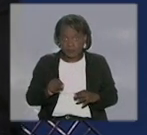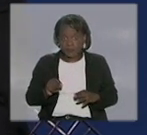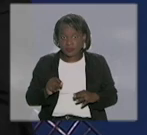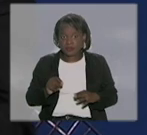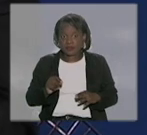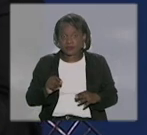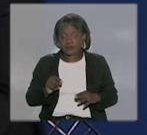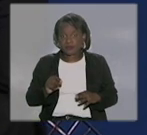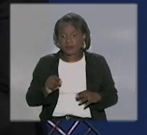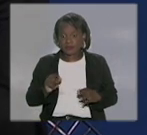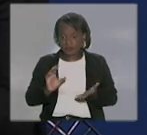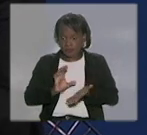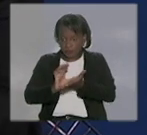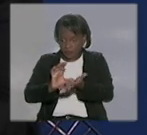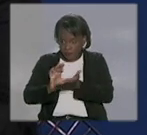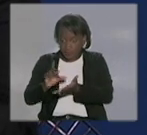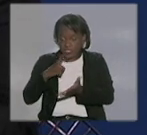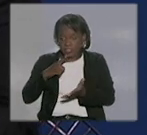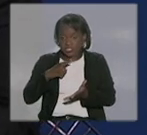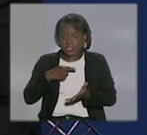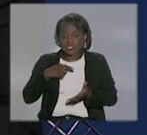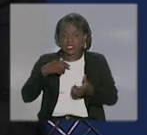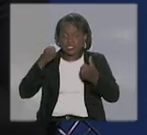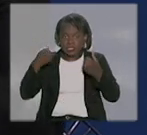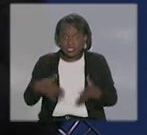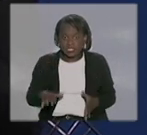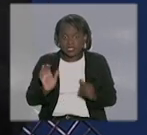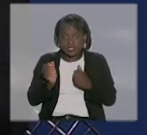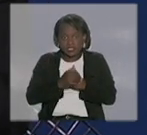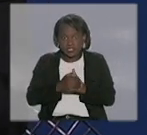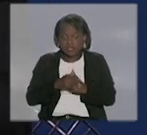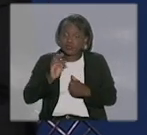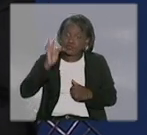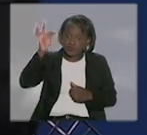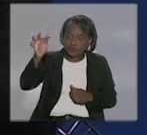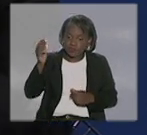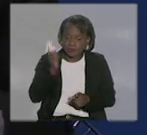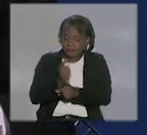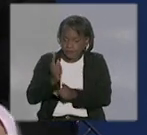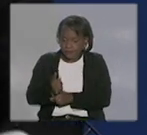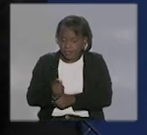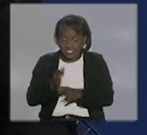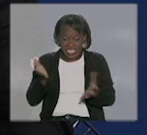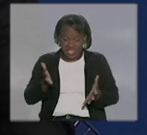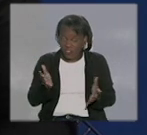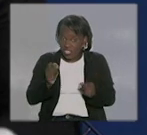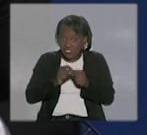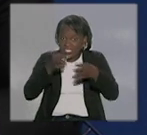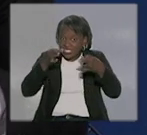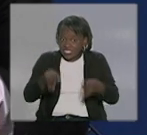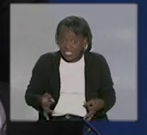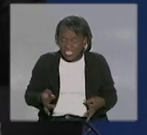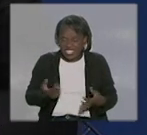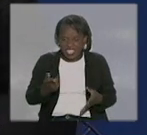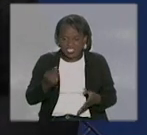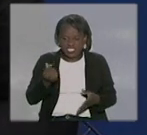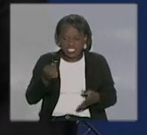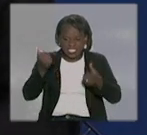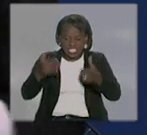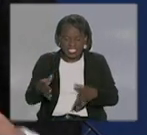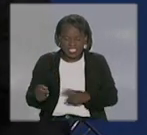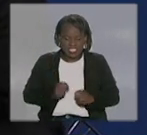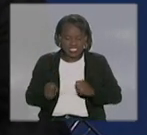investimentos, eles têm custos ocultos que vêm no futuro. Então, se você não fez direito agora no presente, não quis